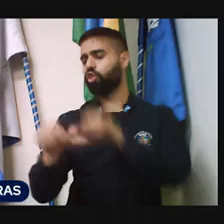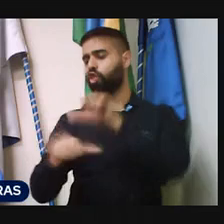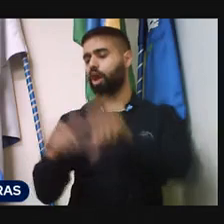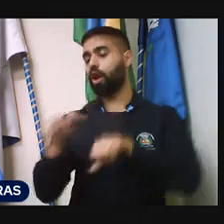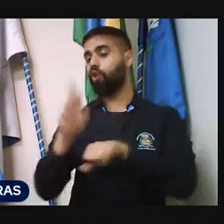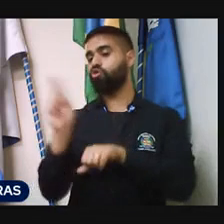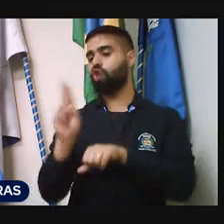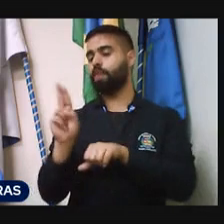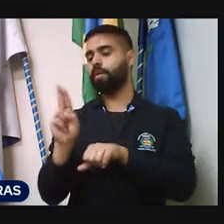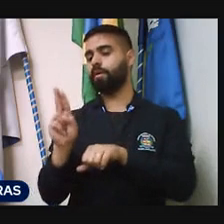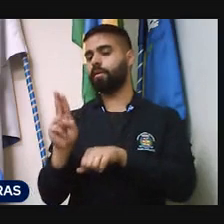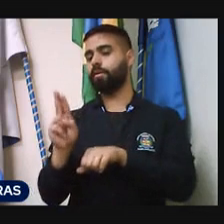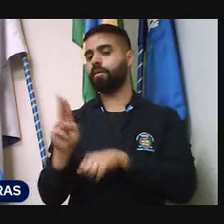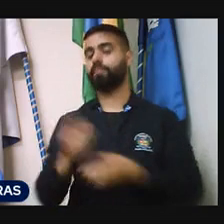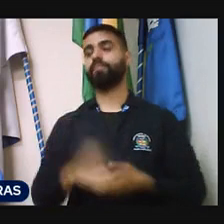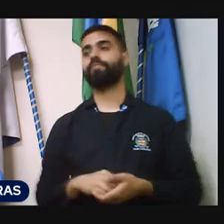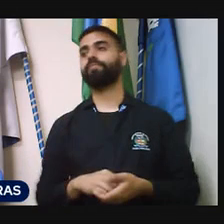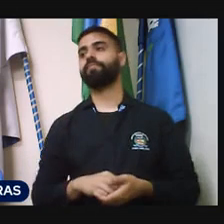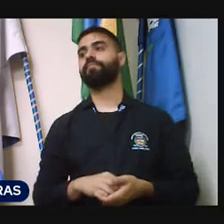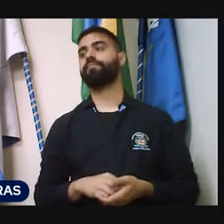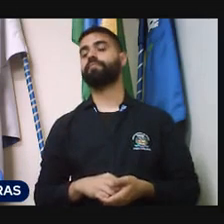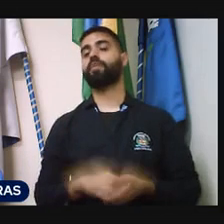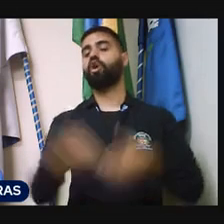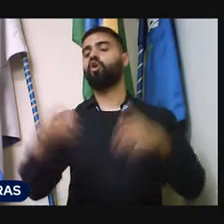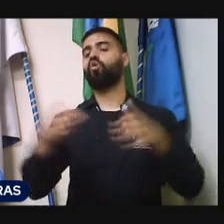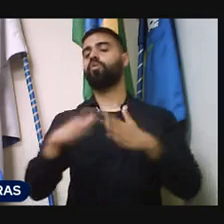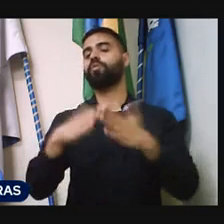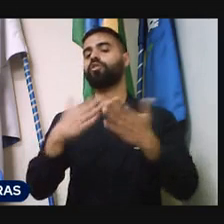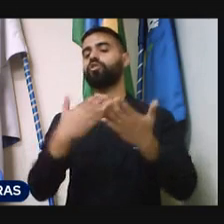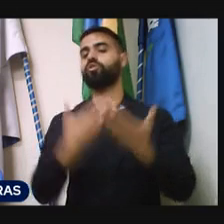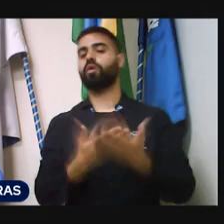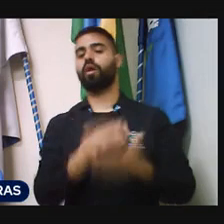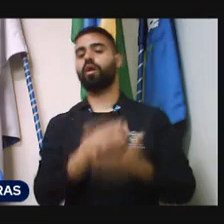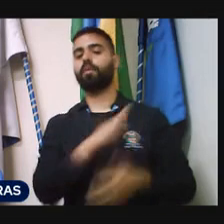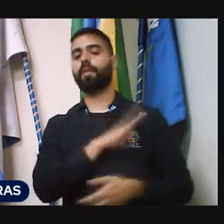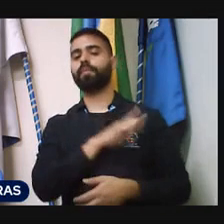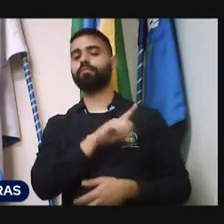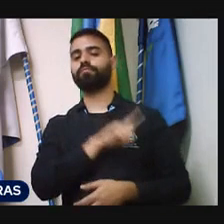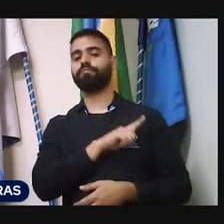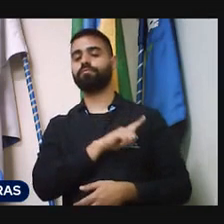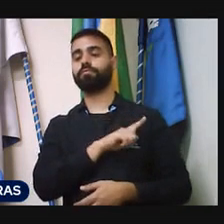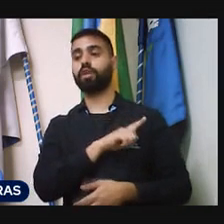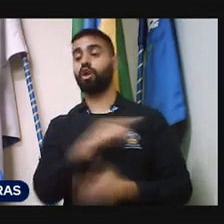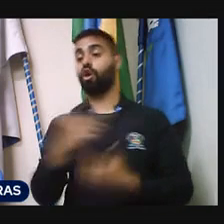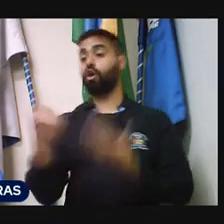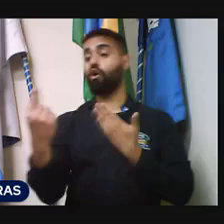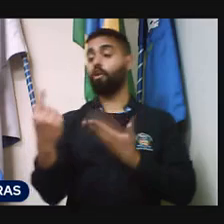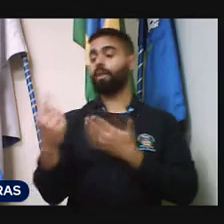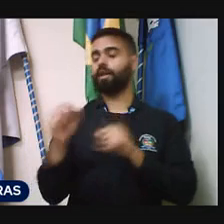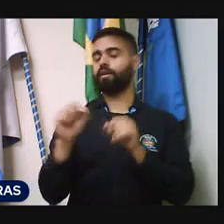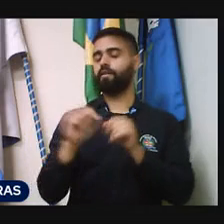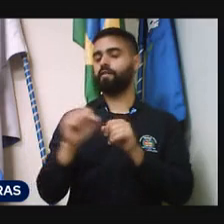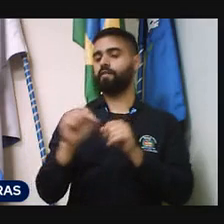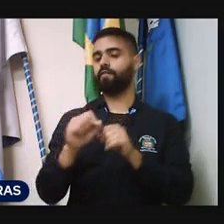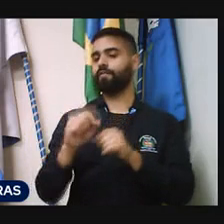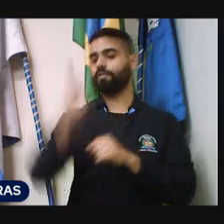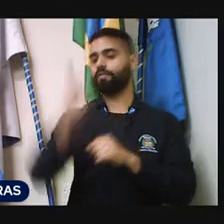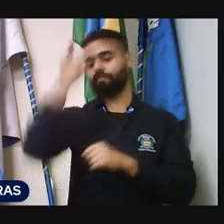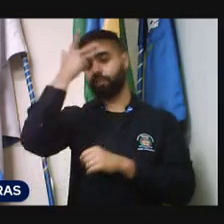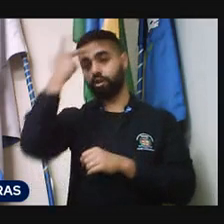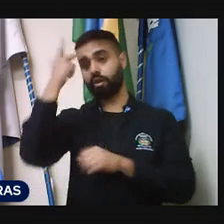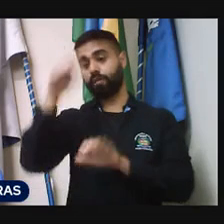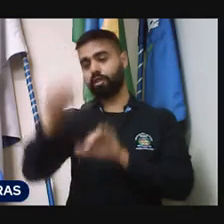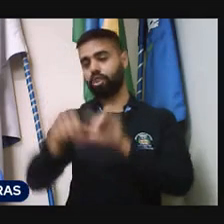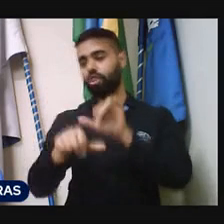de nome façam da chamar grupo escolar Coronel Benjamin Guimarães homenagem feita ao seu patrono e finalmente